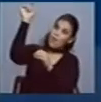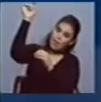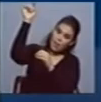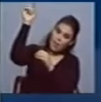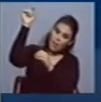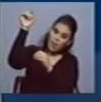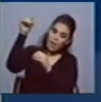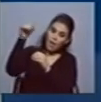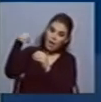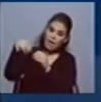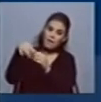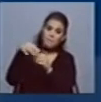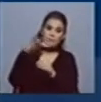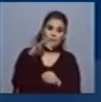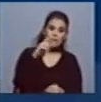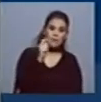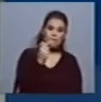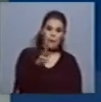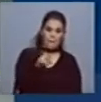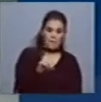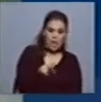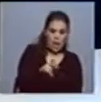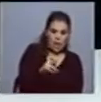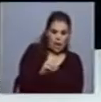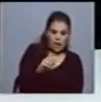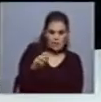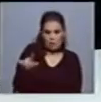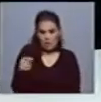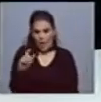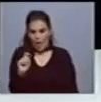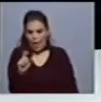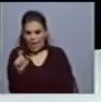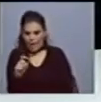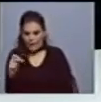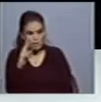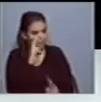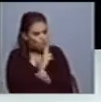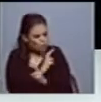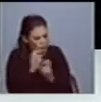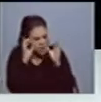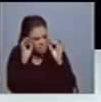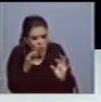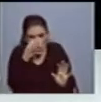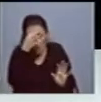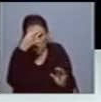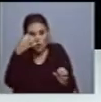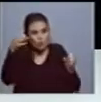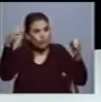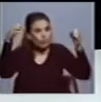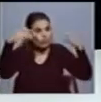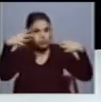dos raios gama, o Fermi da NASA e o Integral da ESA, conseguiram registar precisamente um flash de raios